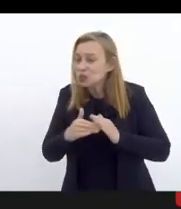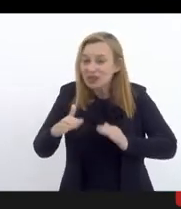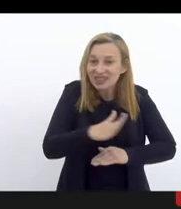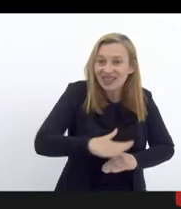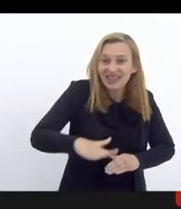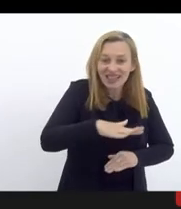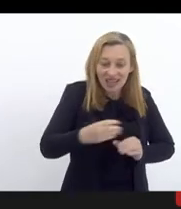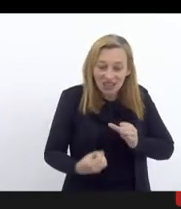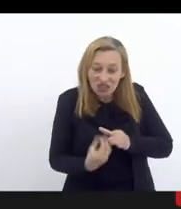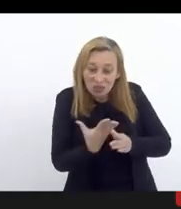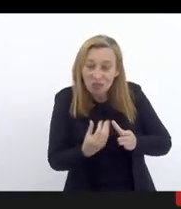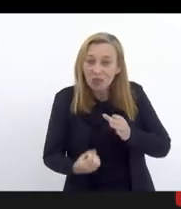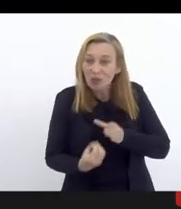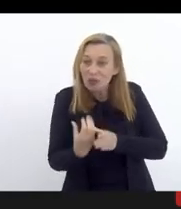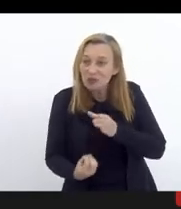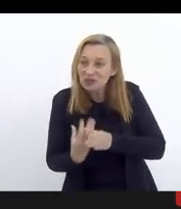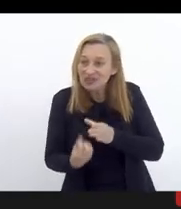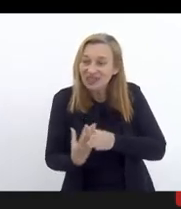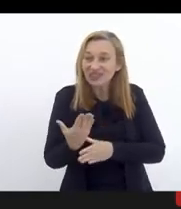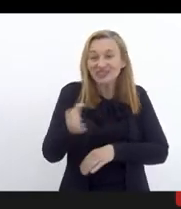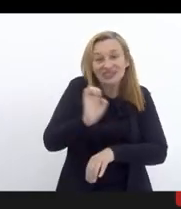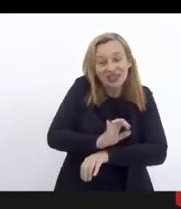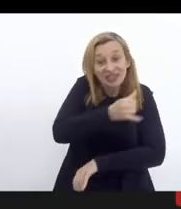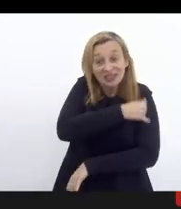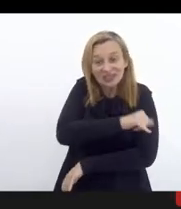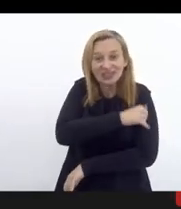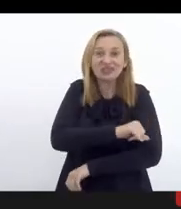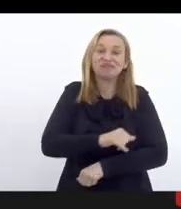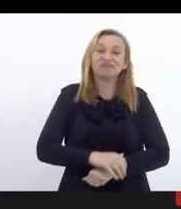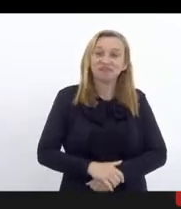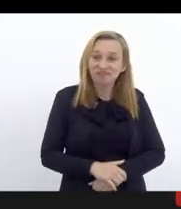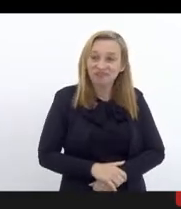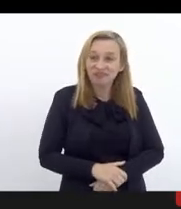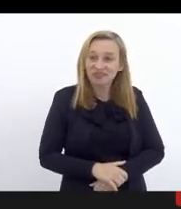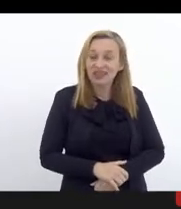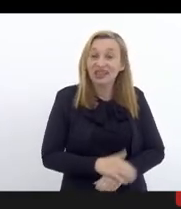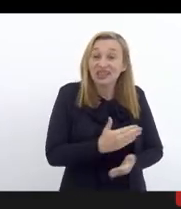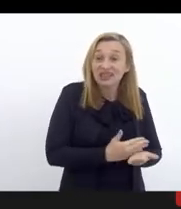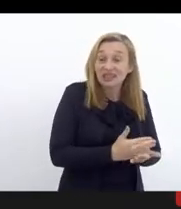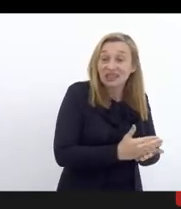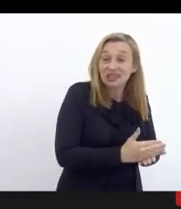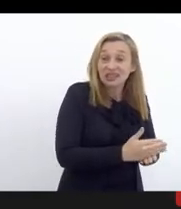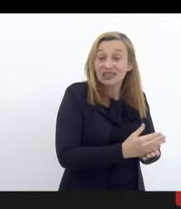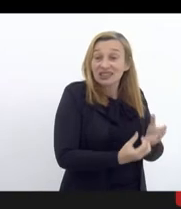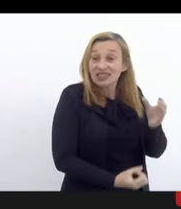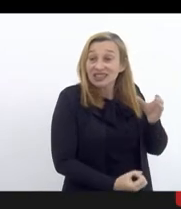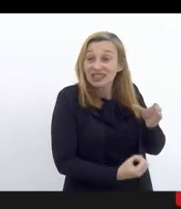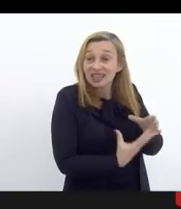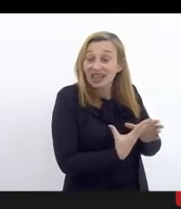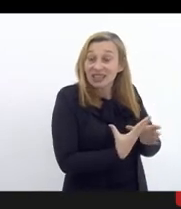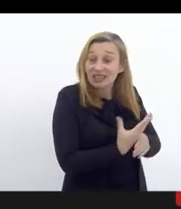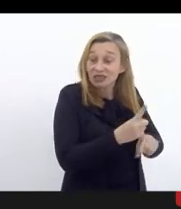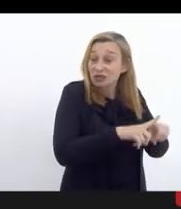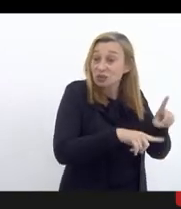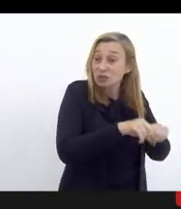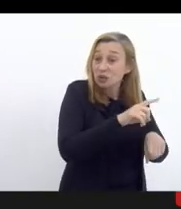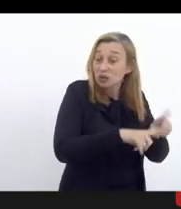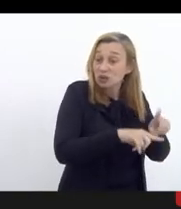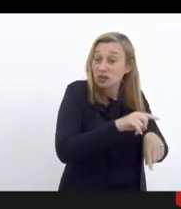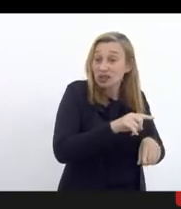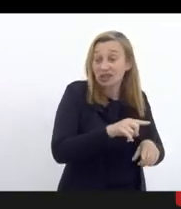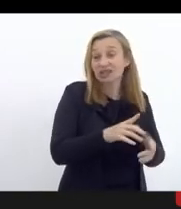setores produtivos do Estado do Rio de Janeiro, desde os fabricantes de insumo antes da